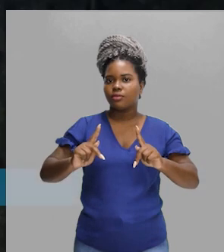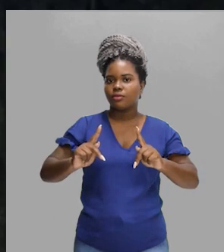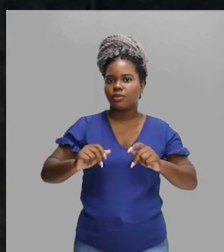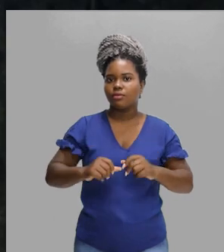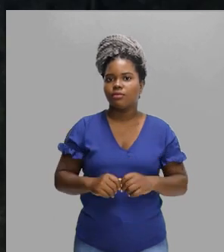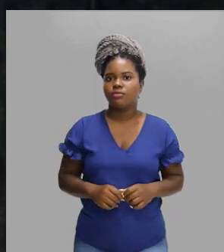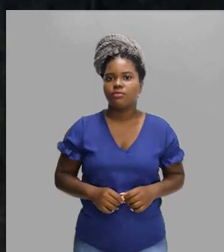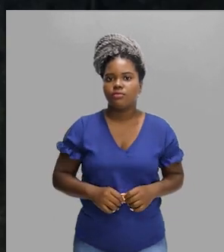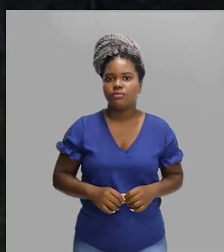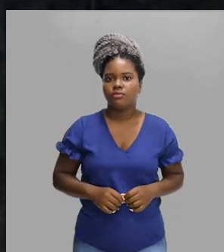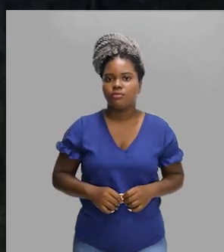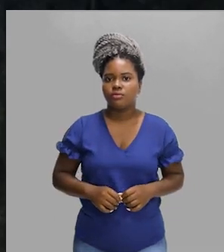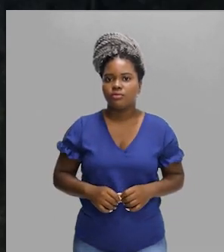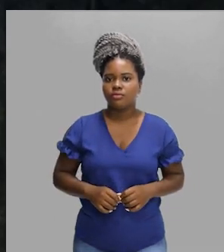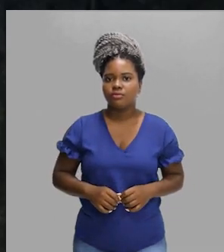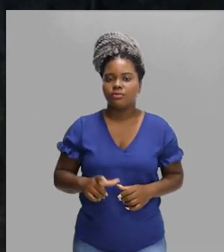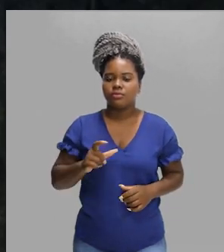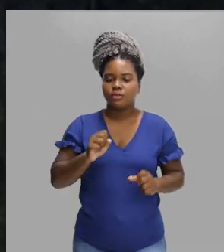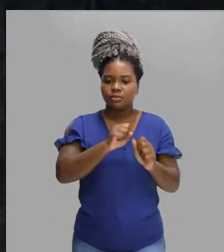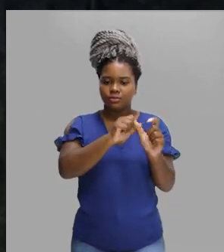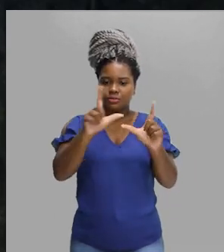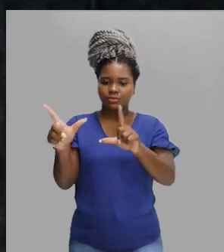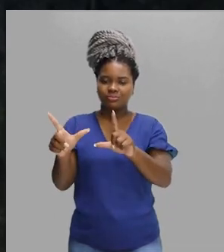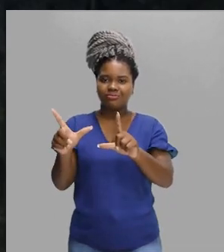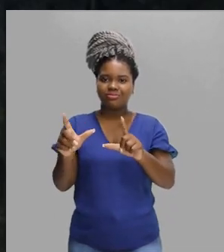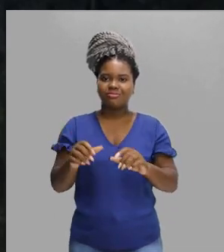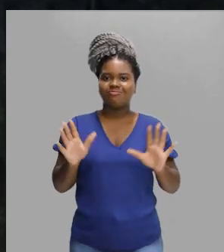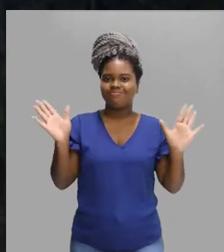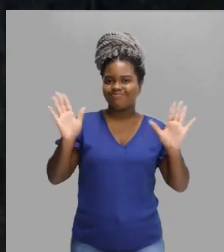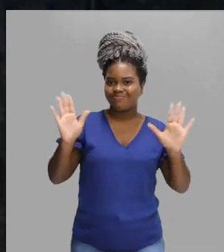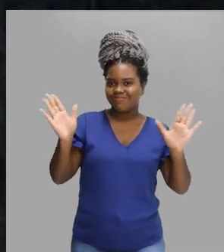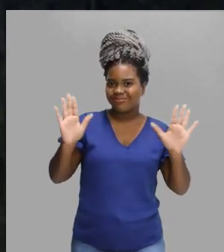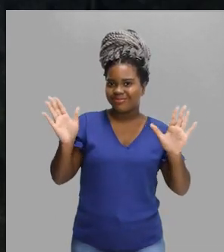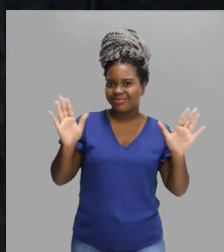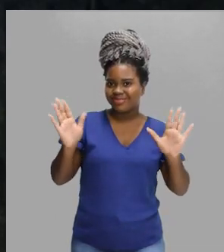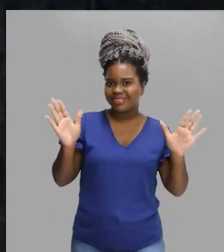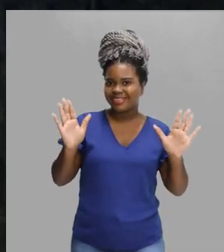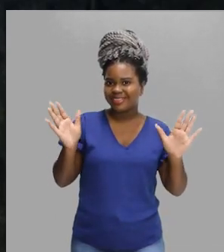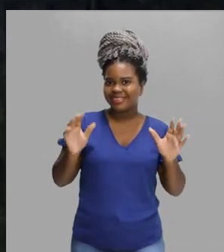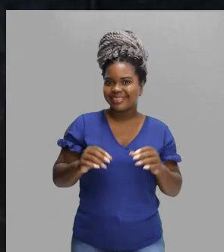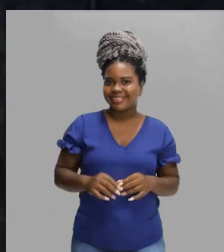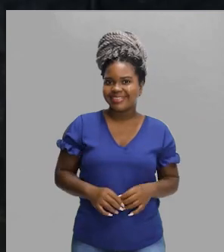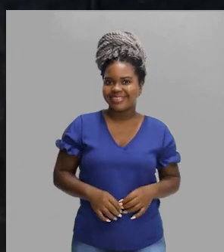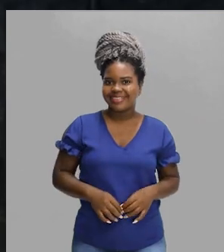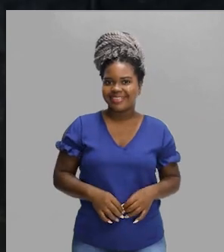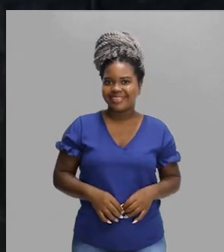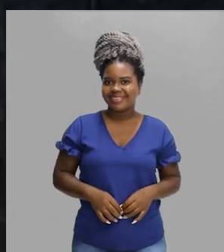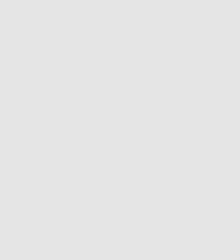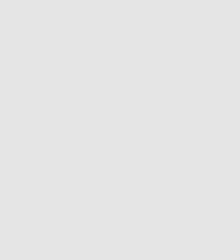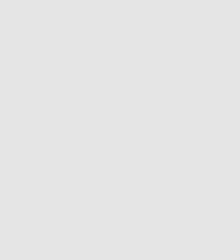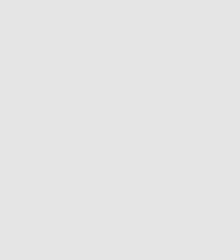plataforma Gonçalves Dias e peguem novamente os slides e anotem. Hasta la vista, hasta a próxima.